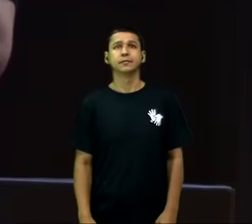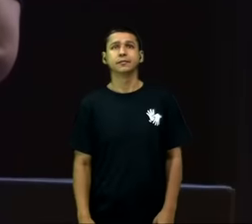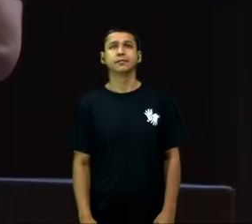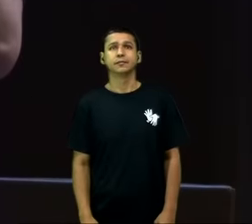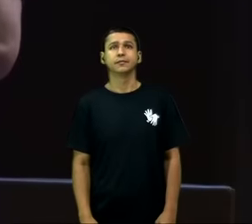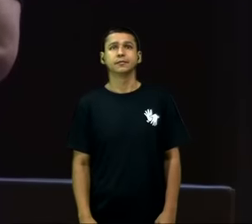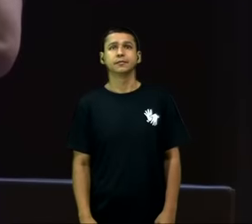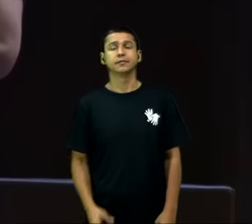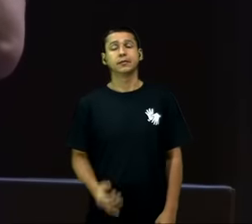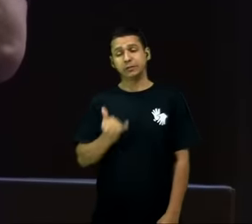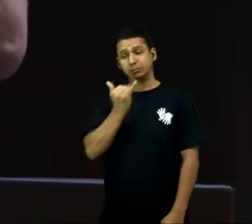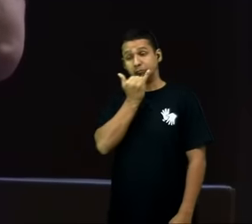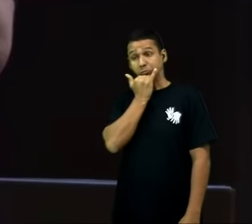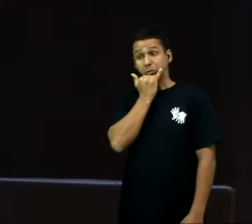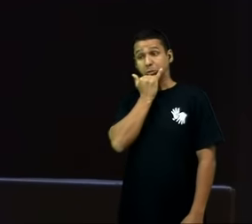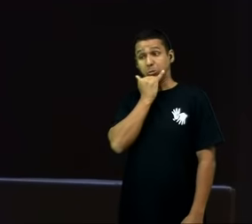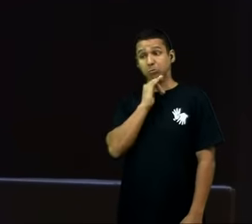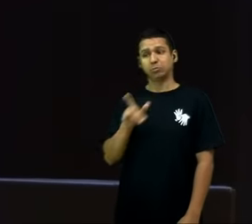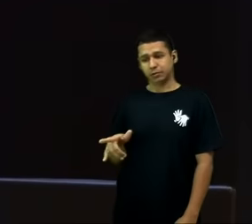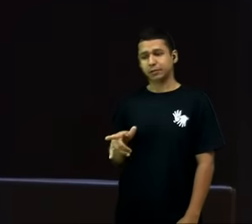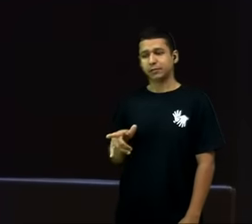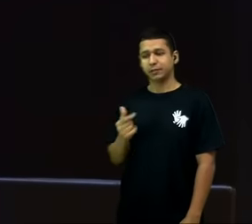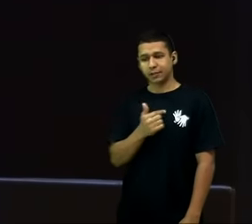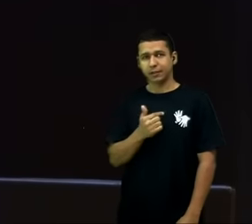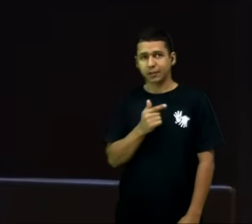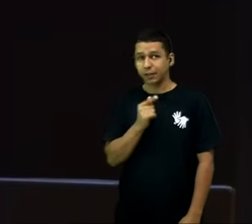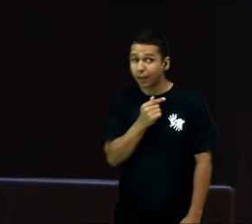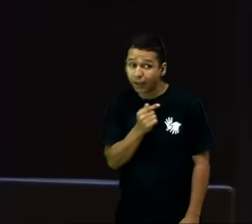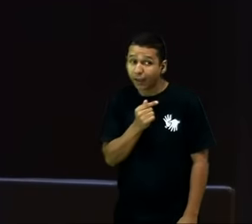Desculpa por ter te trazido hoje, eu nunca vi ele assim.